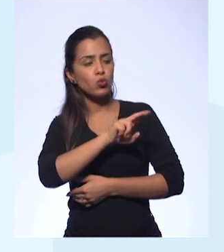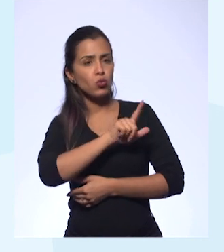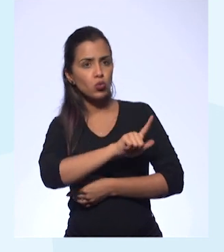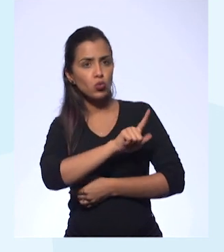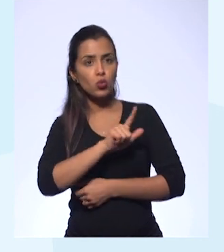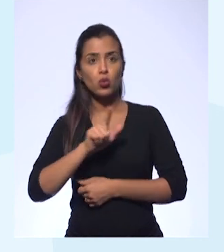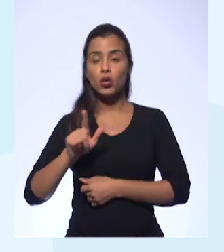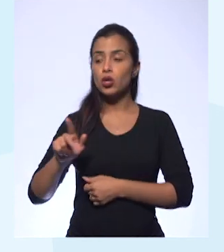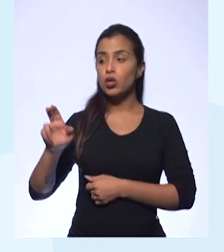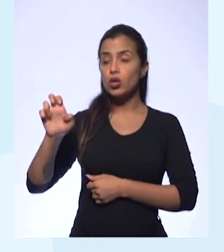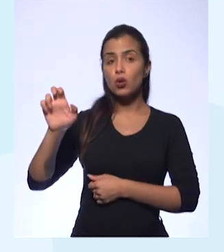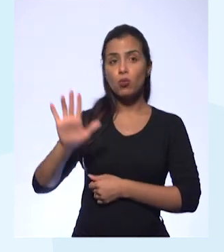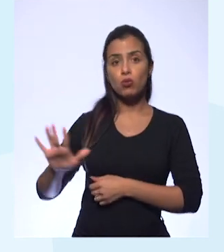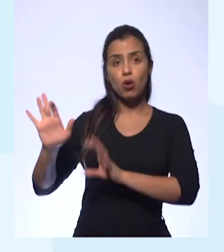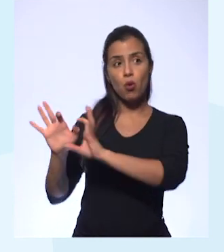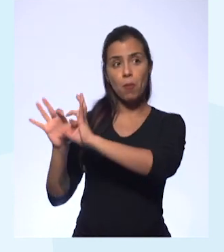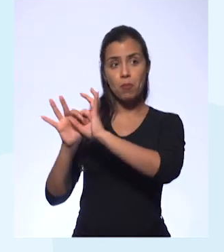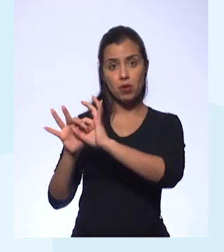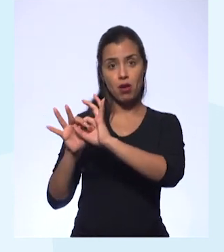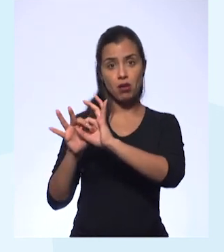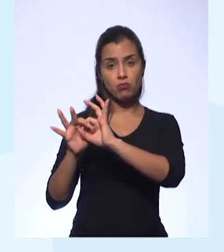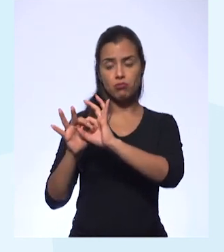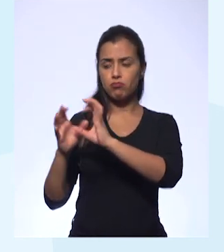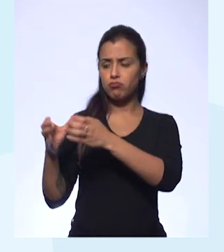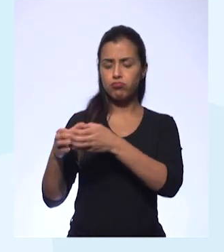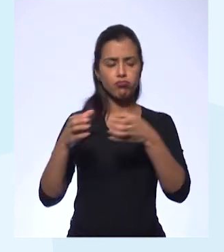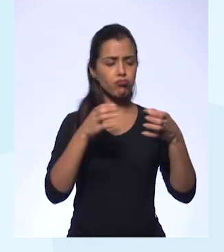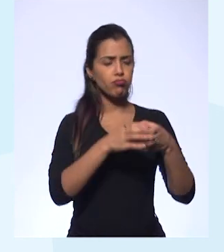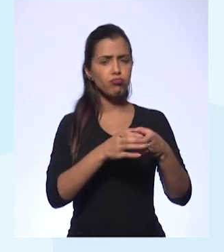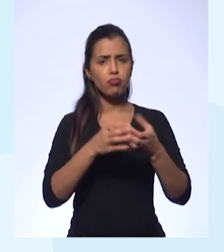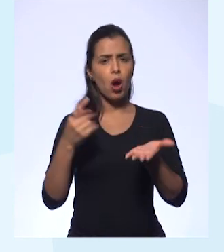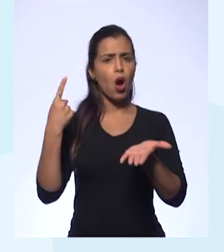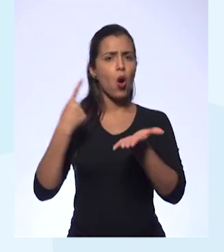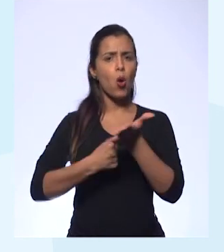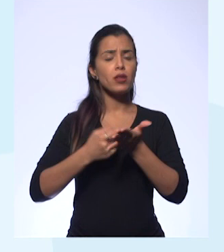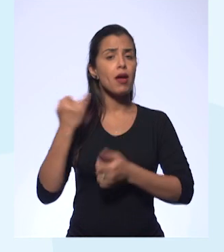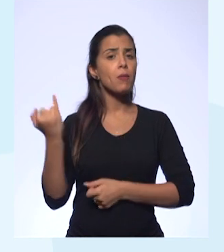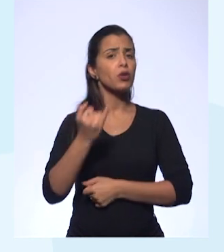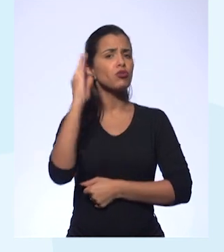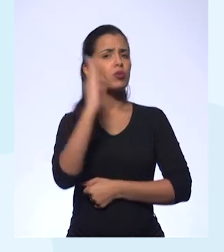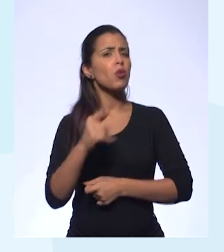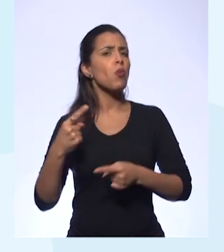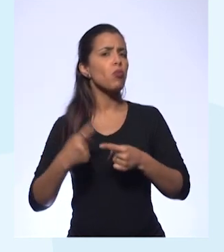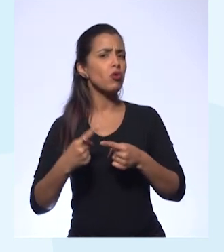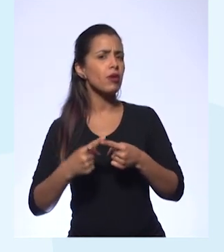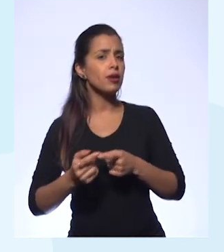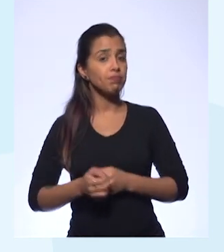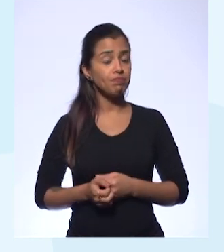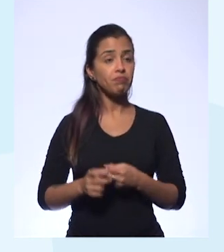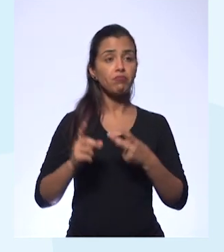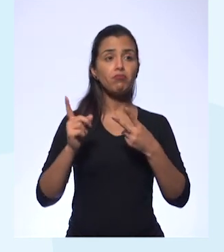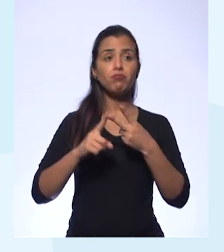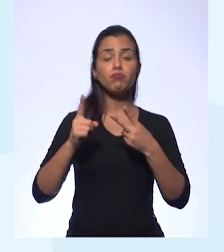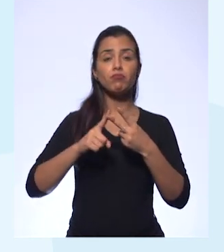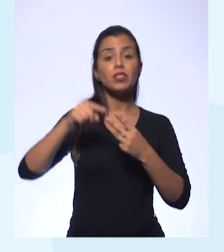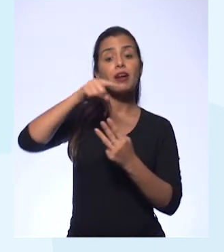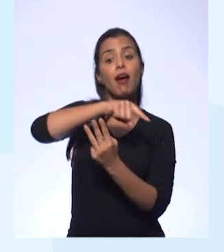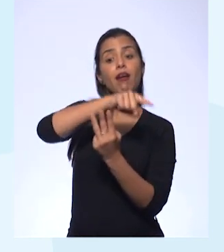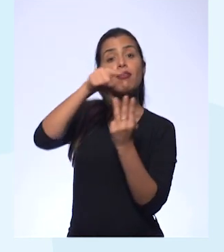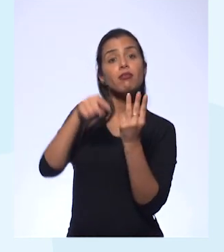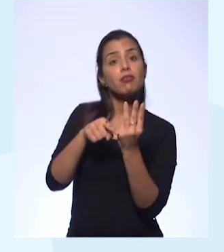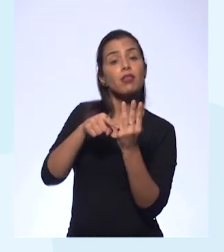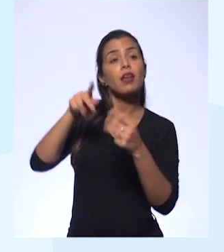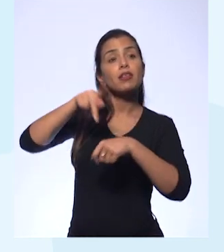a União Europeia para o Brasil? E a segunda questão: cite 3 países que pertencem à